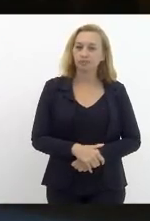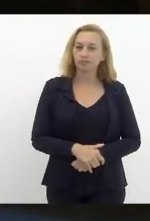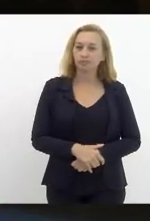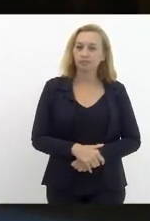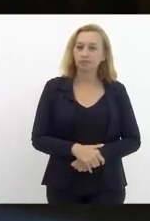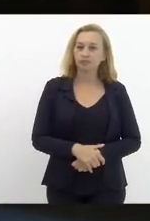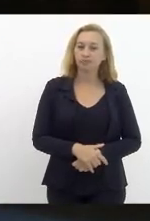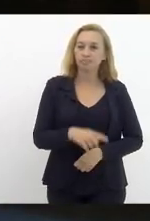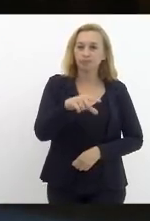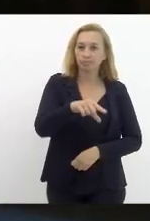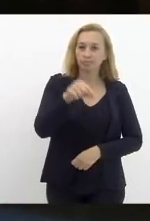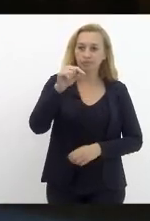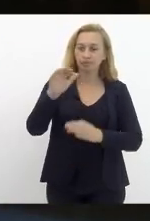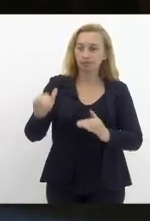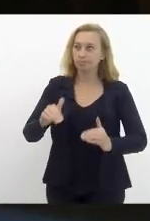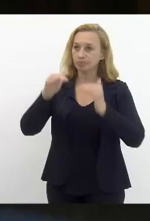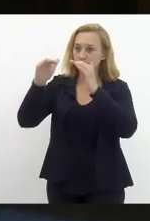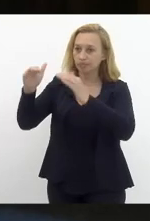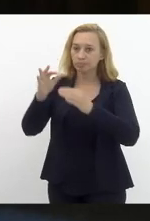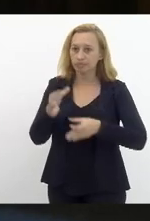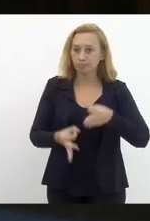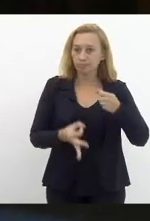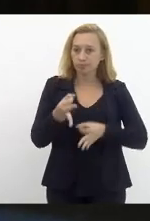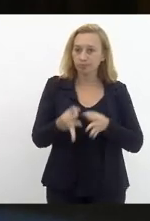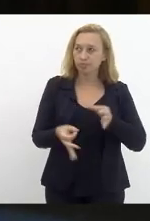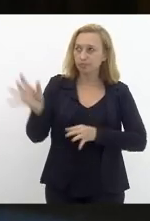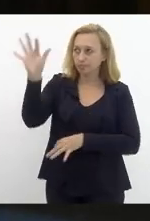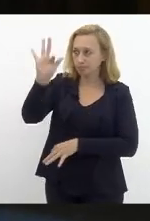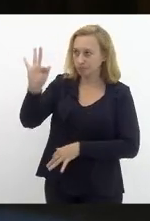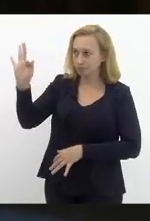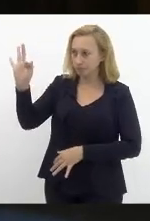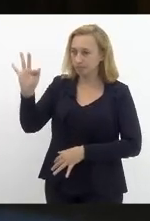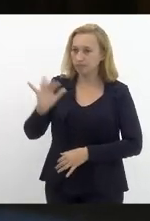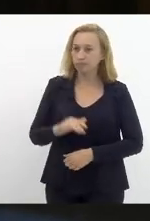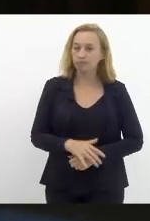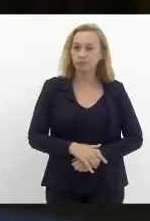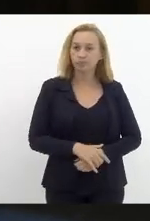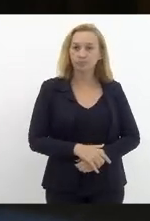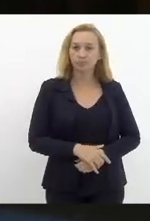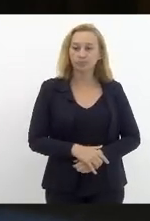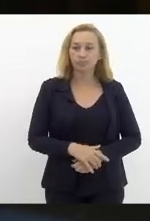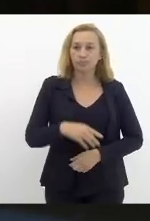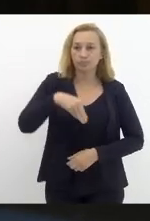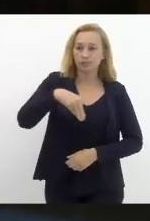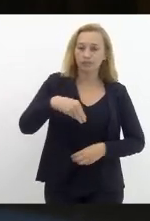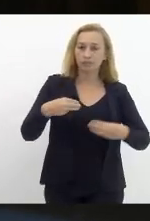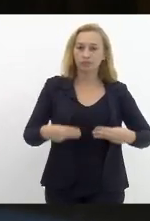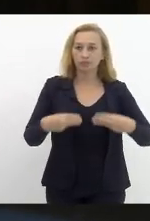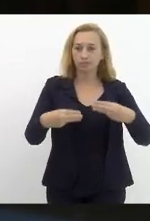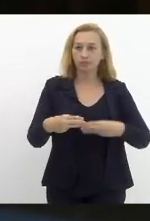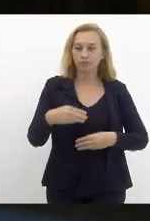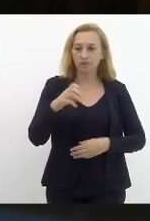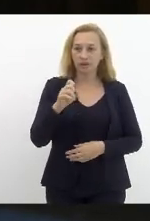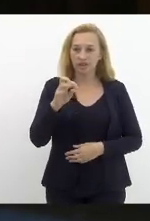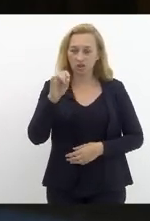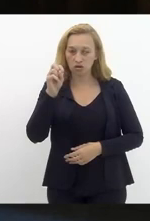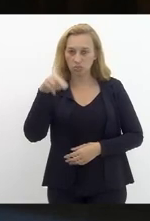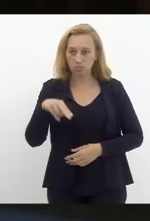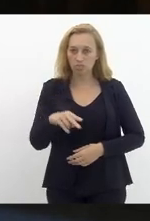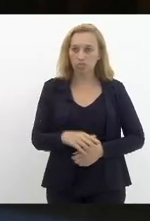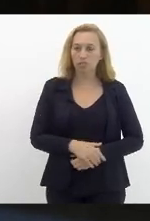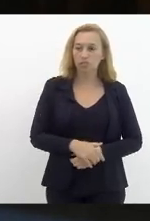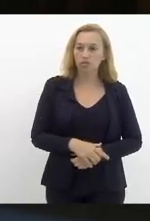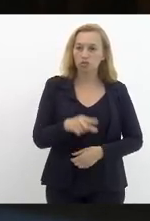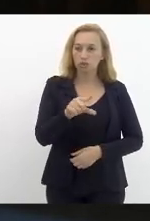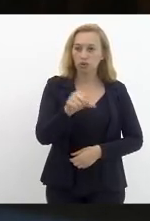uma decisão do Supremo Tribunal Federal, da lavra do ministro Edson Fachin, que decidiu